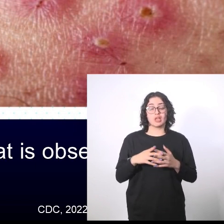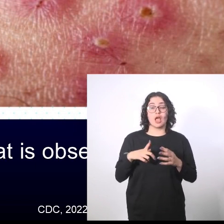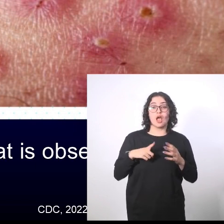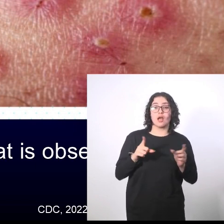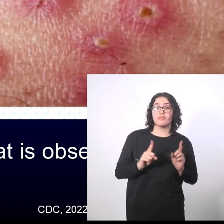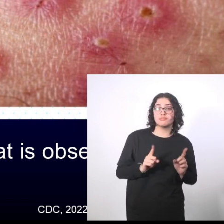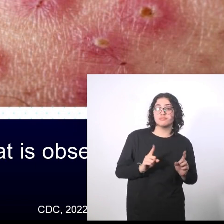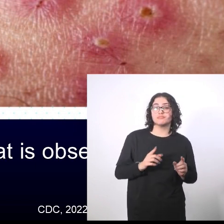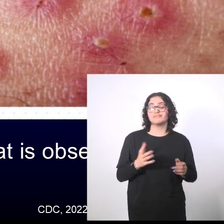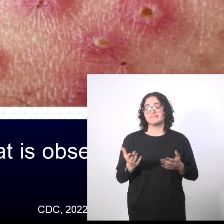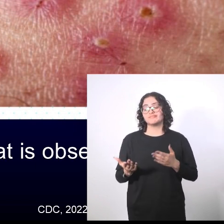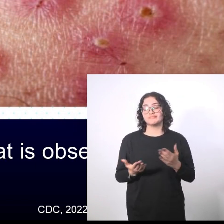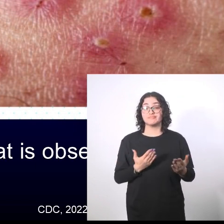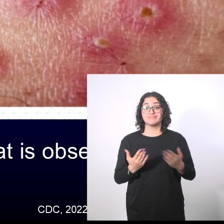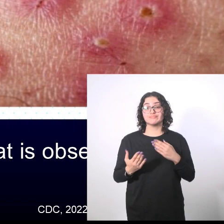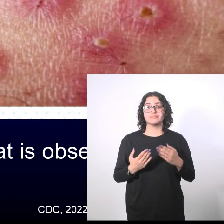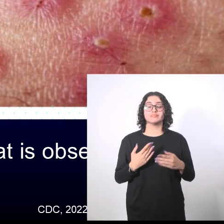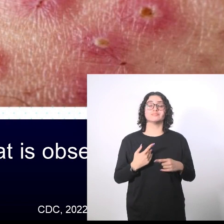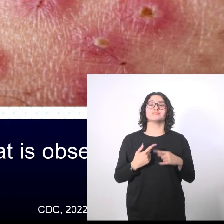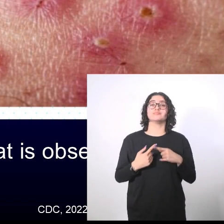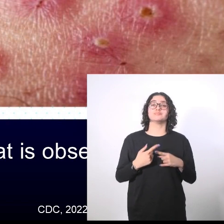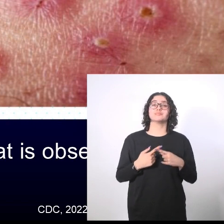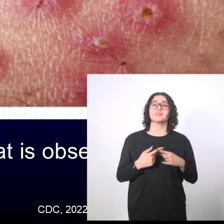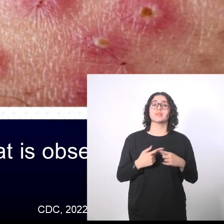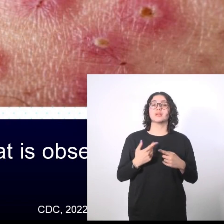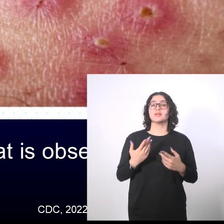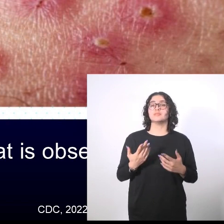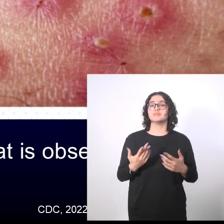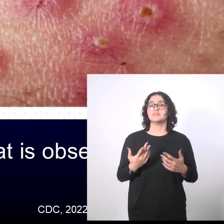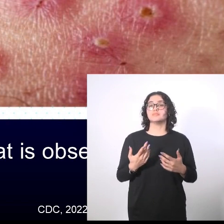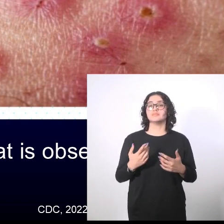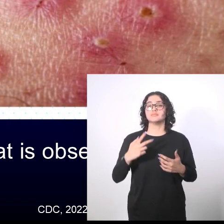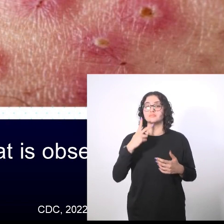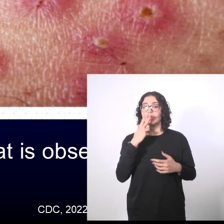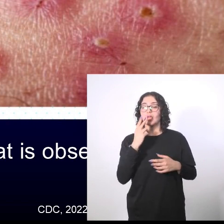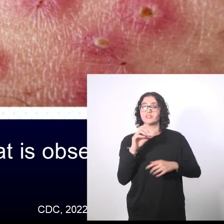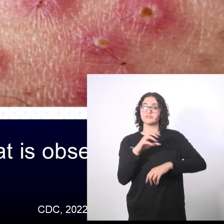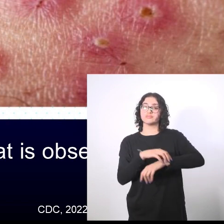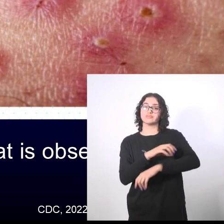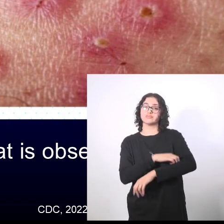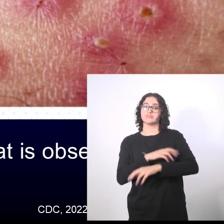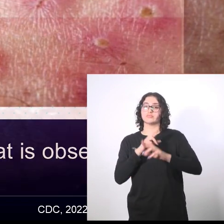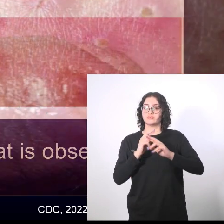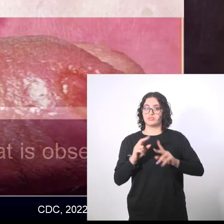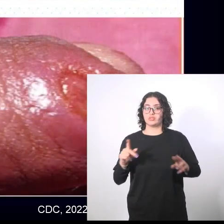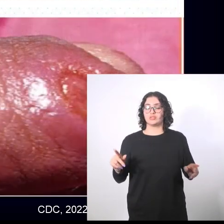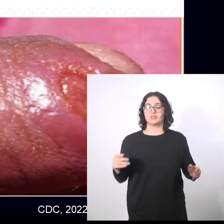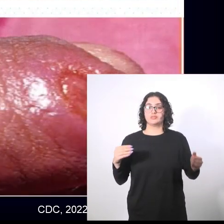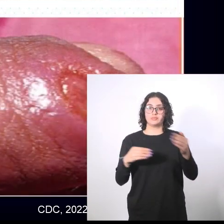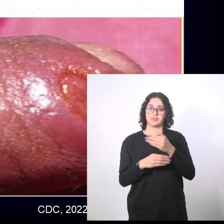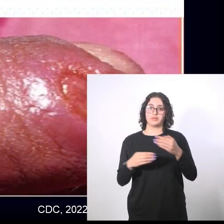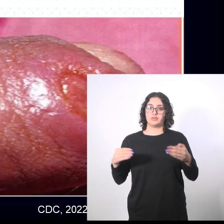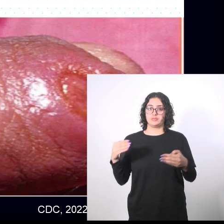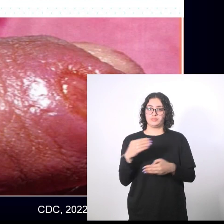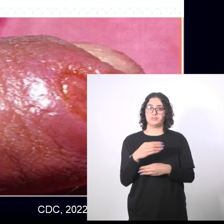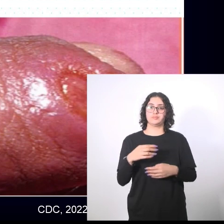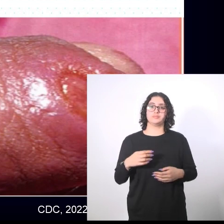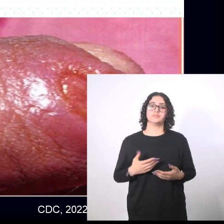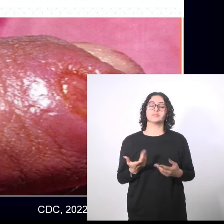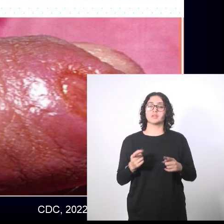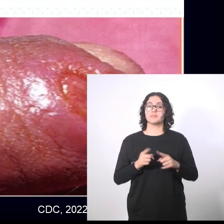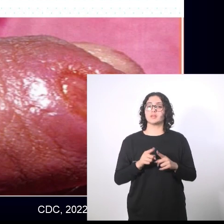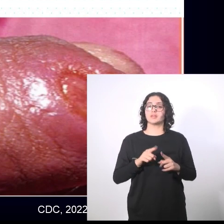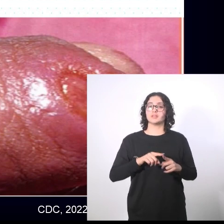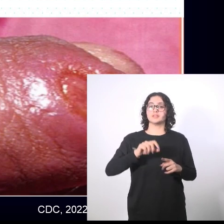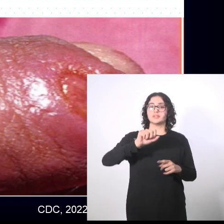algumas fases do impetigo, porque acabam tendo lesões diversas. Próximo, por favor. A própria sífilis,